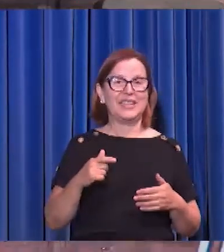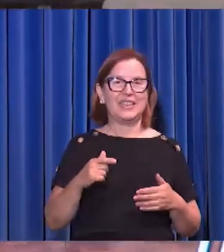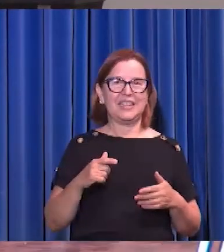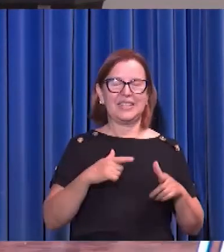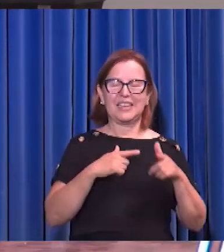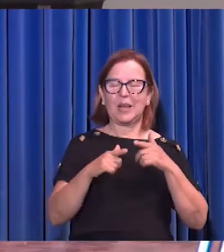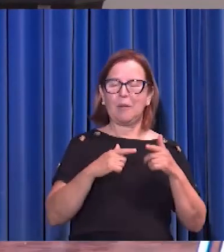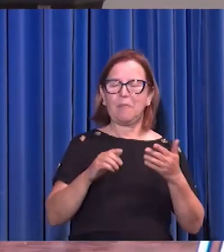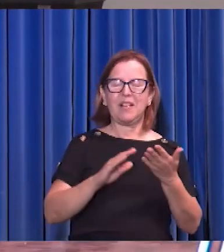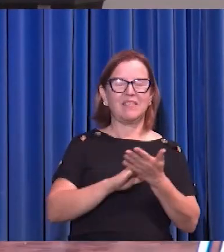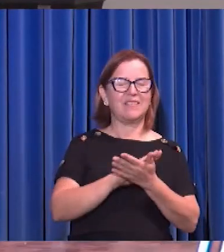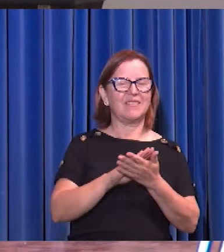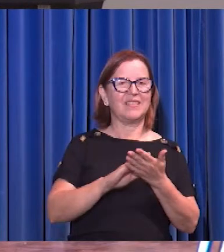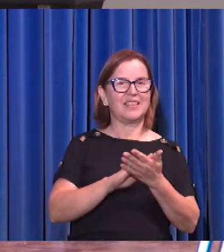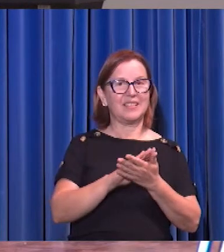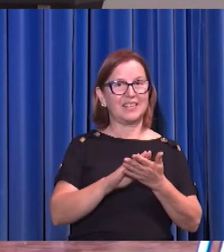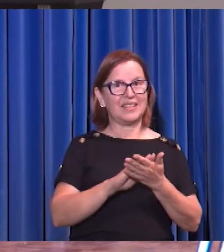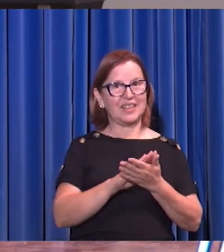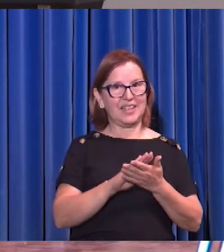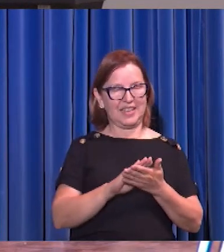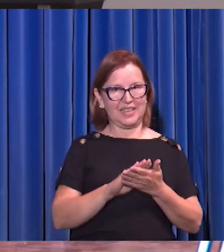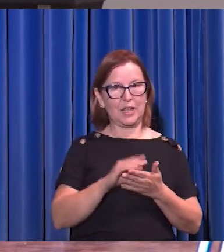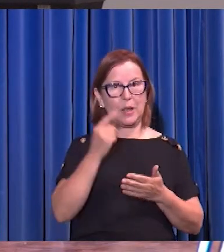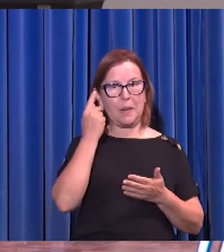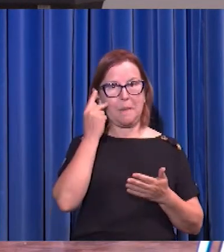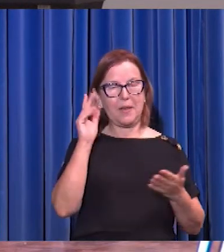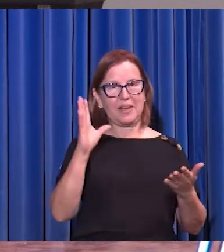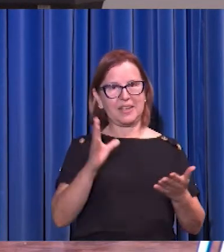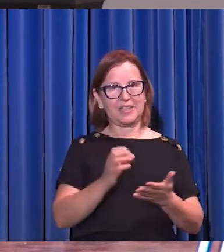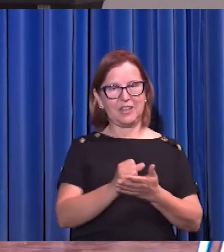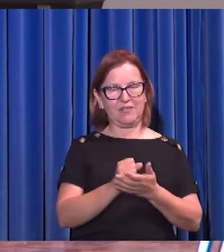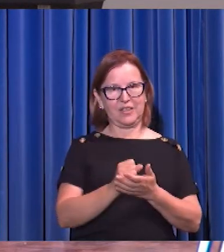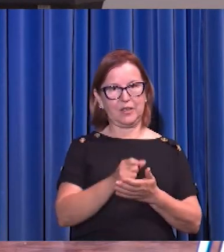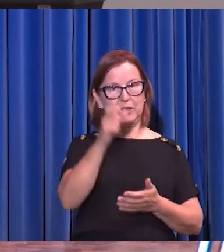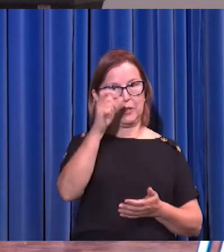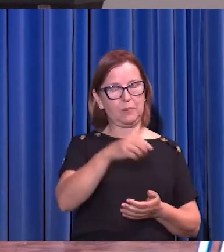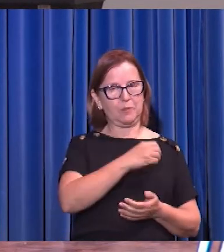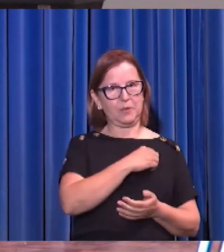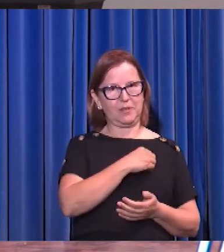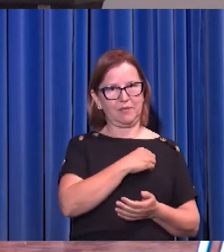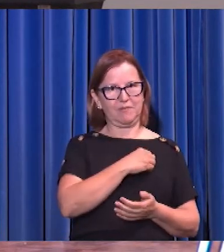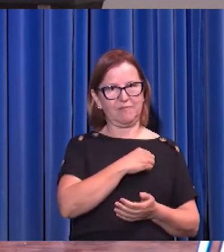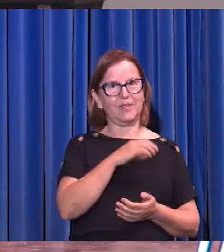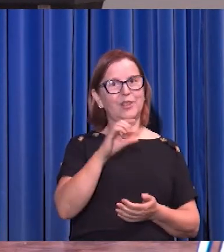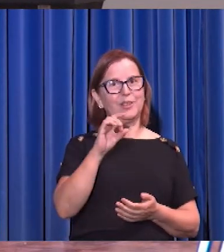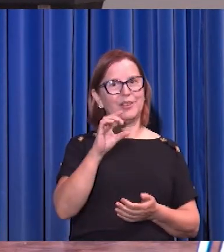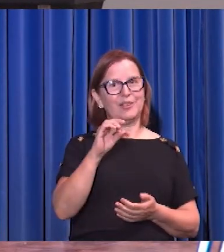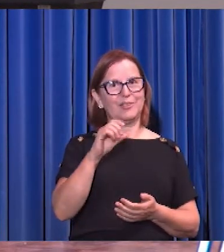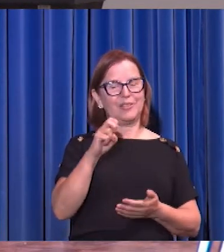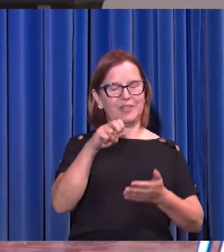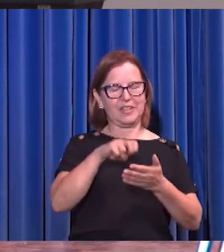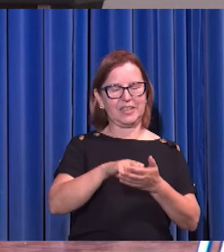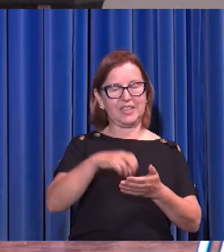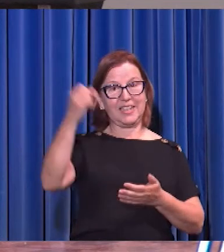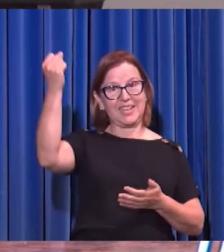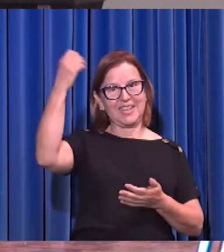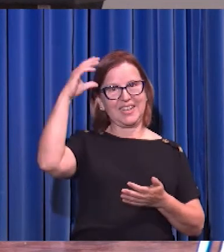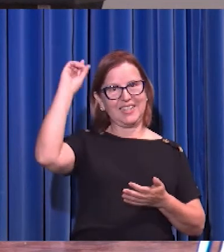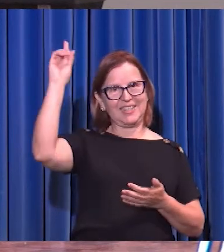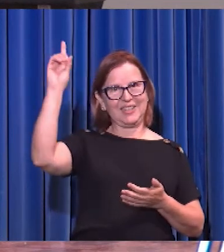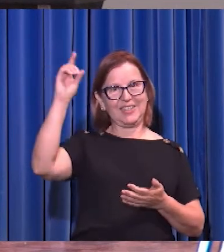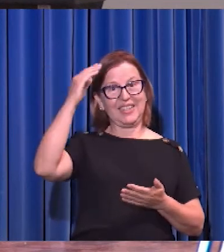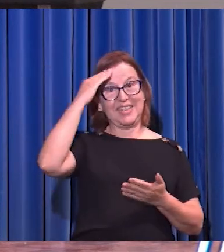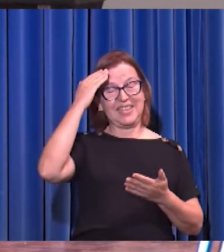ou assistencialismo para a salvação do pecador, a não ser render-se à graça de Deus e crer